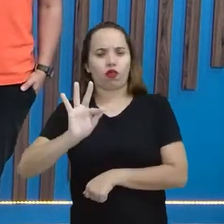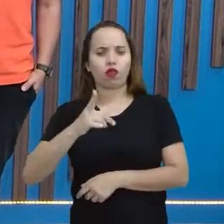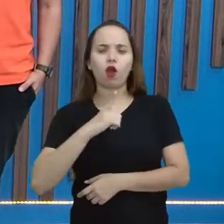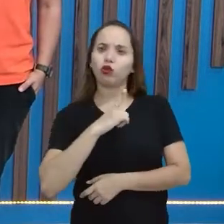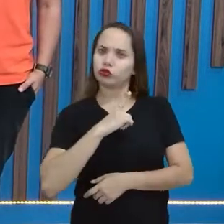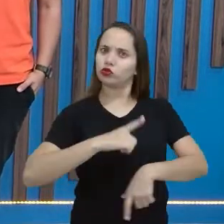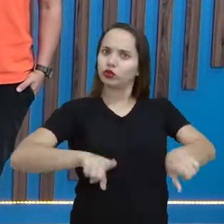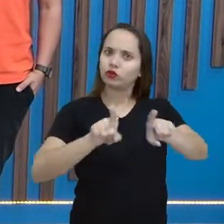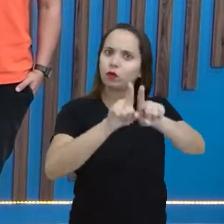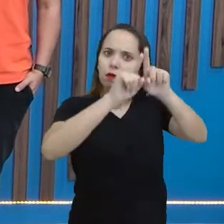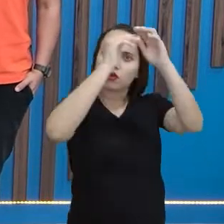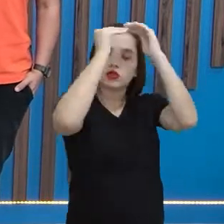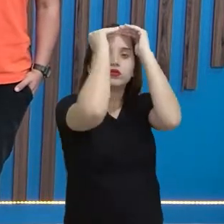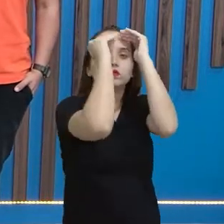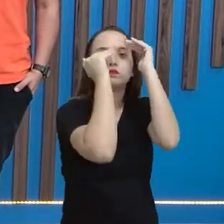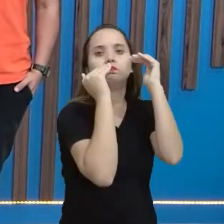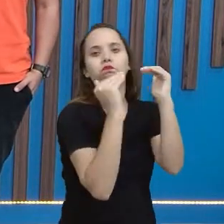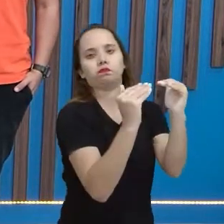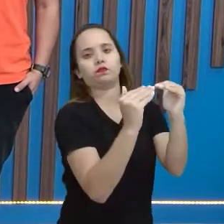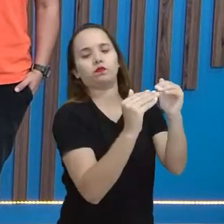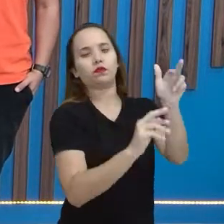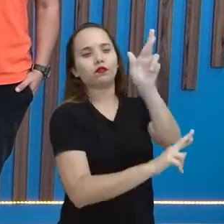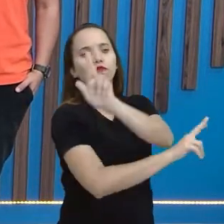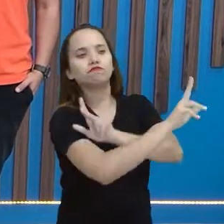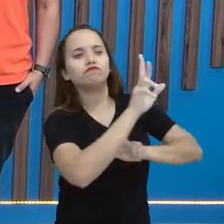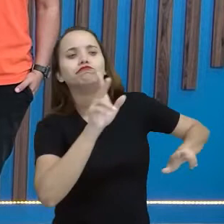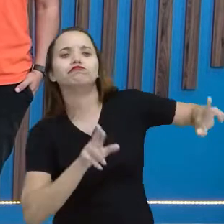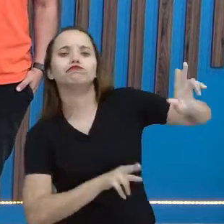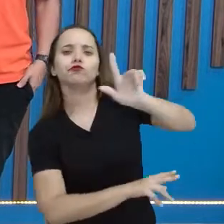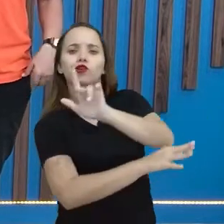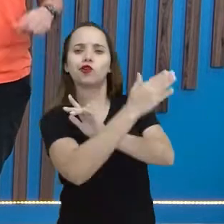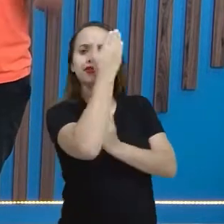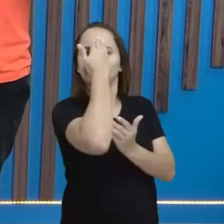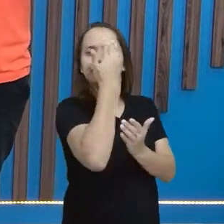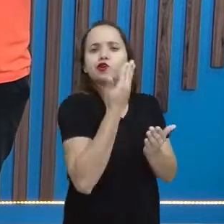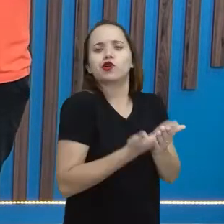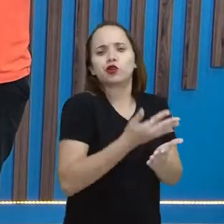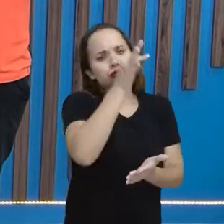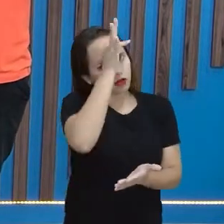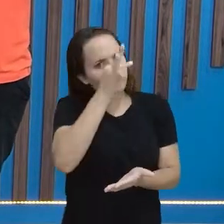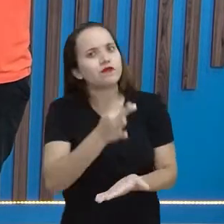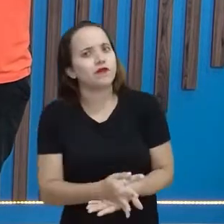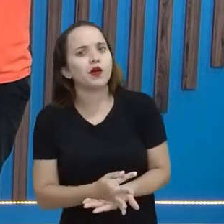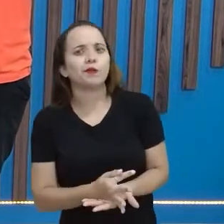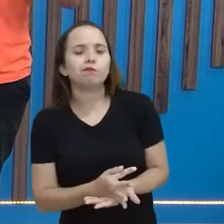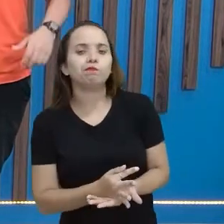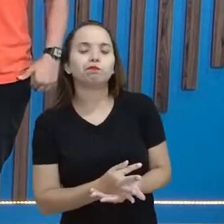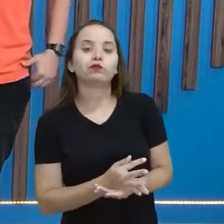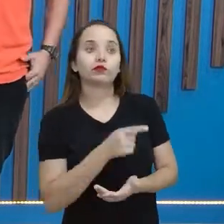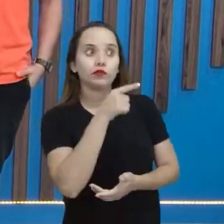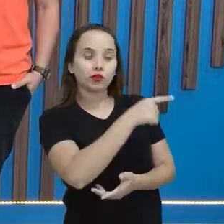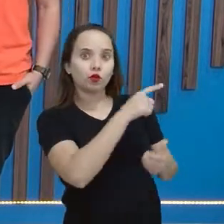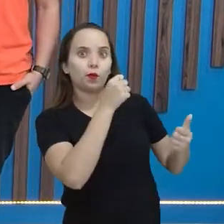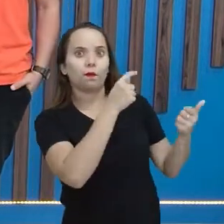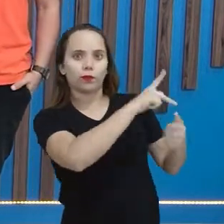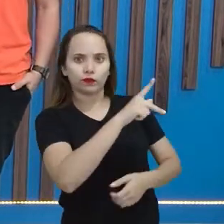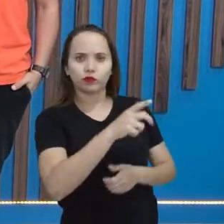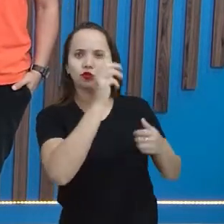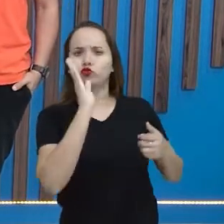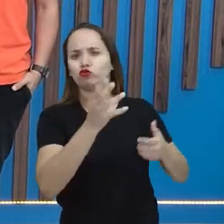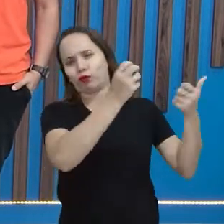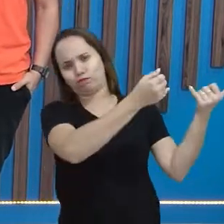esse respeito aos diferentes credos, às diferentes fés. Porque como o Armando já disse a vocês,